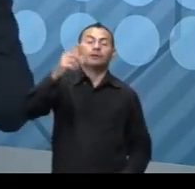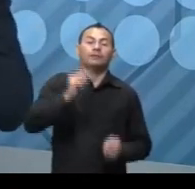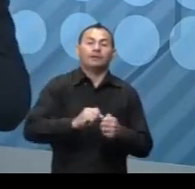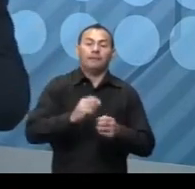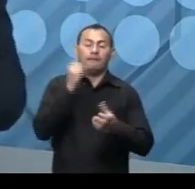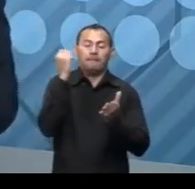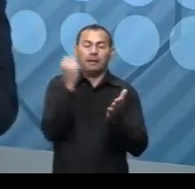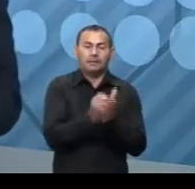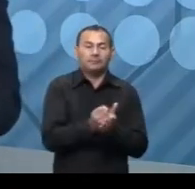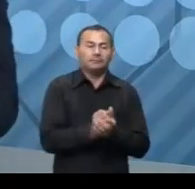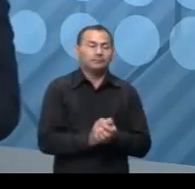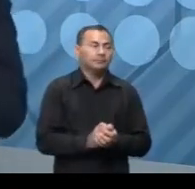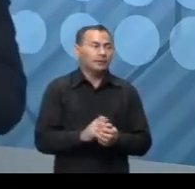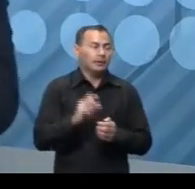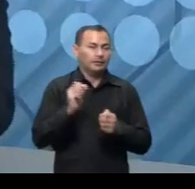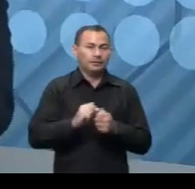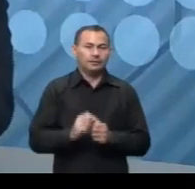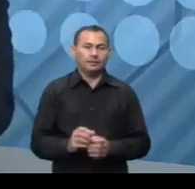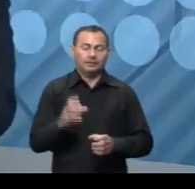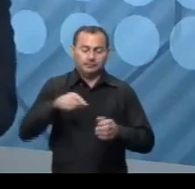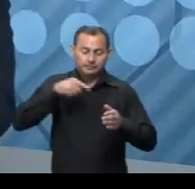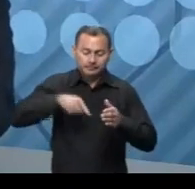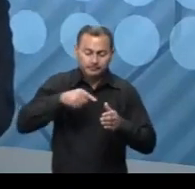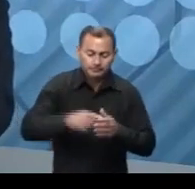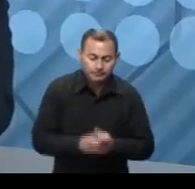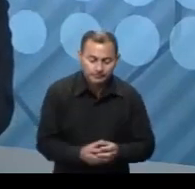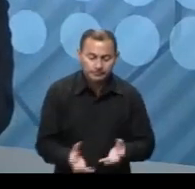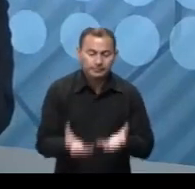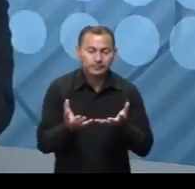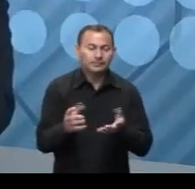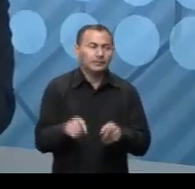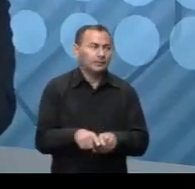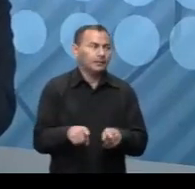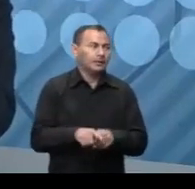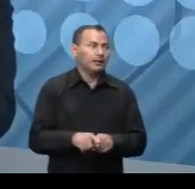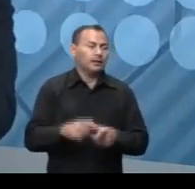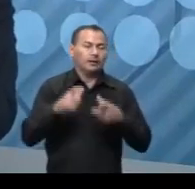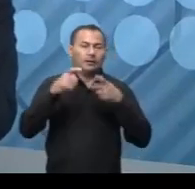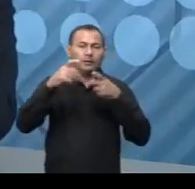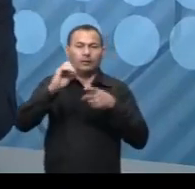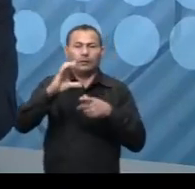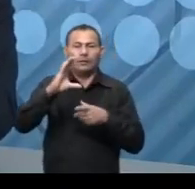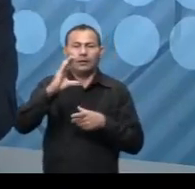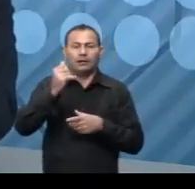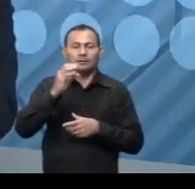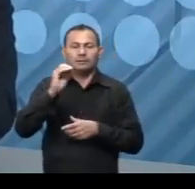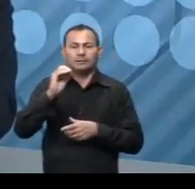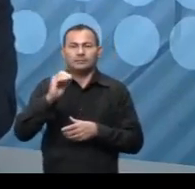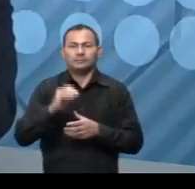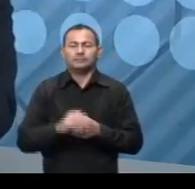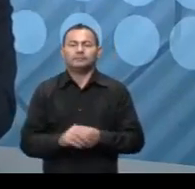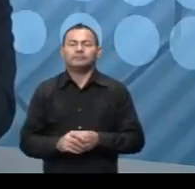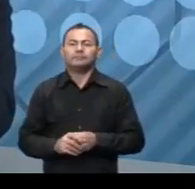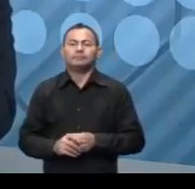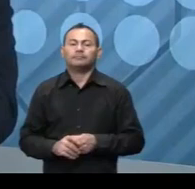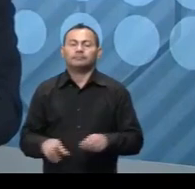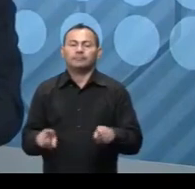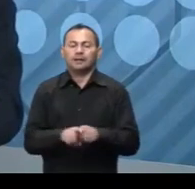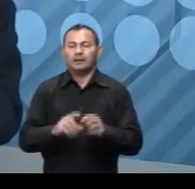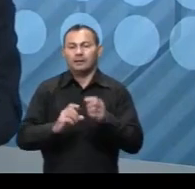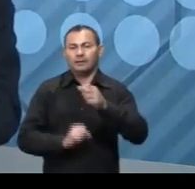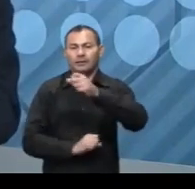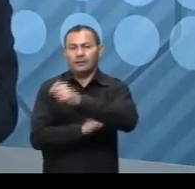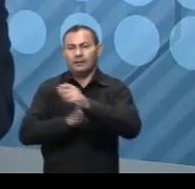fez a marcação, ele vai fazer a escavação e vai fazer também a alocação da